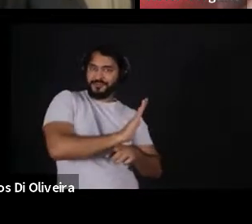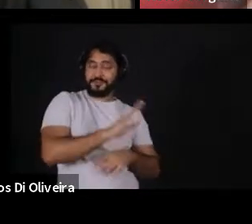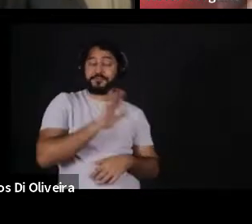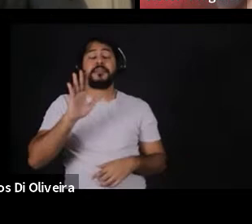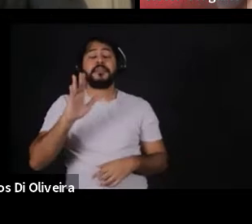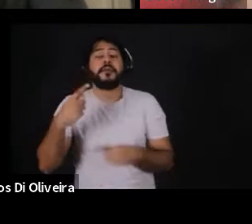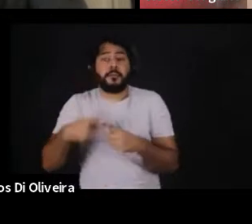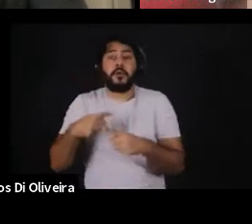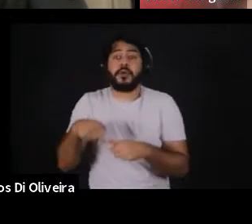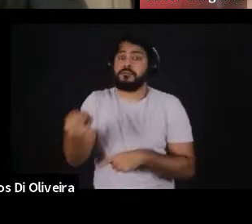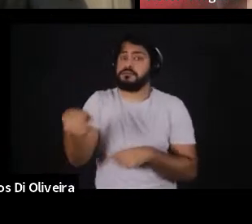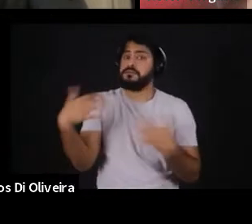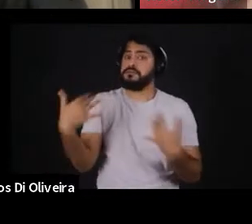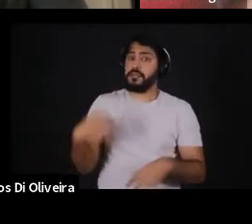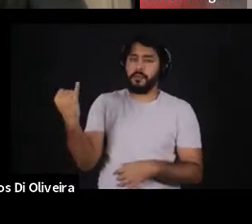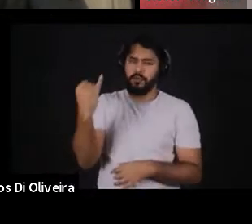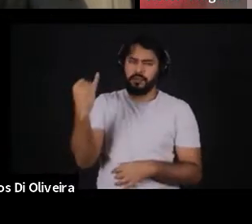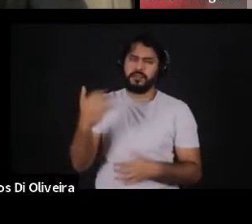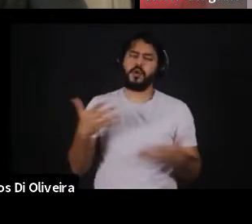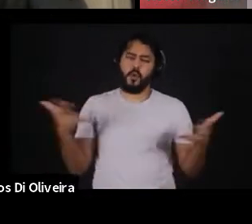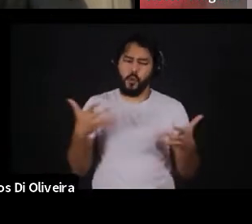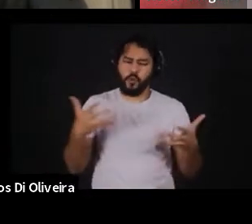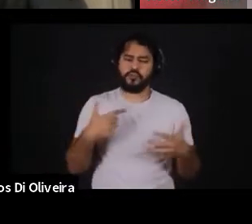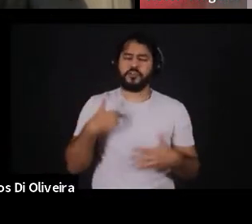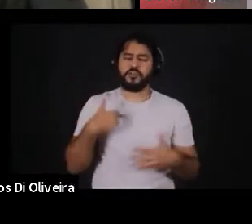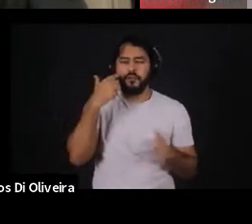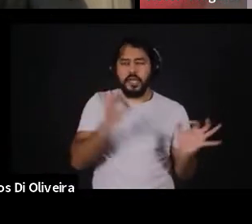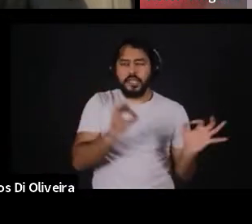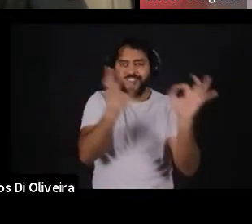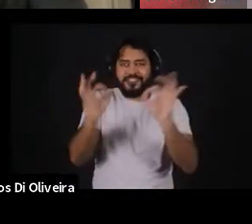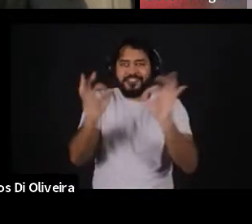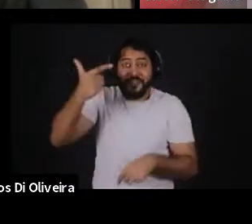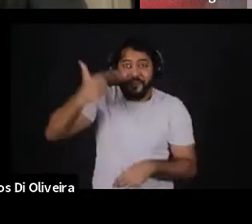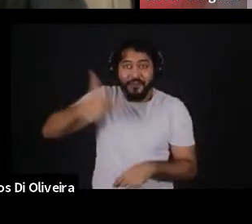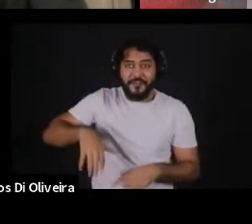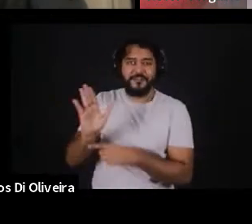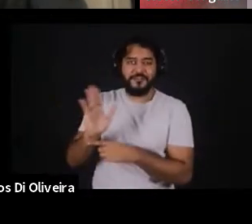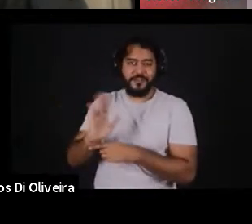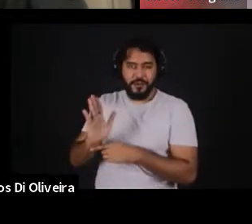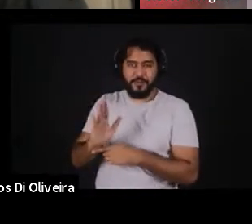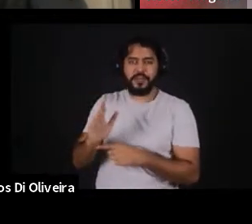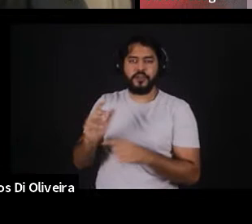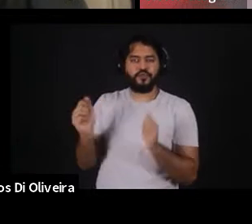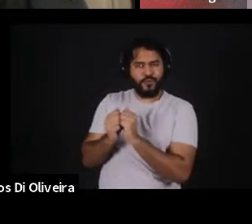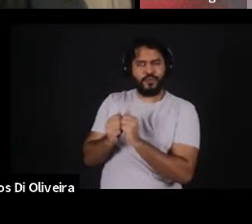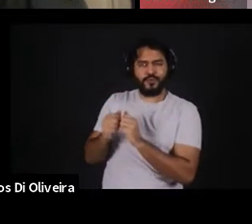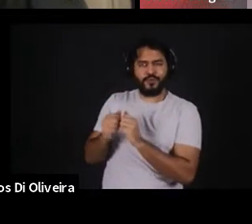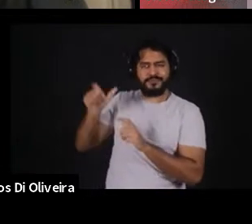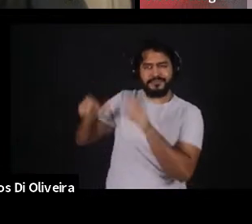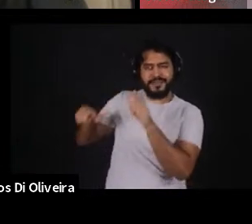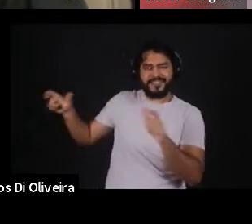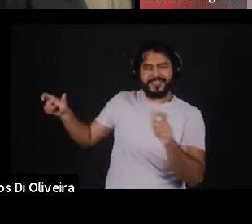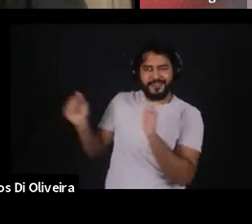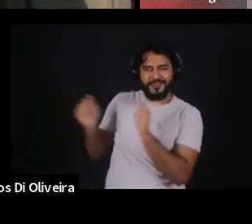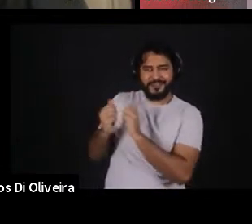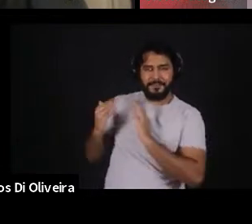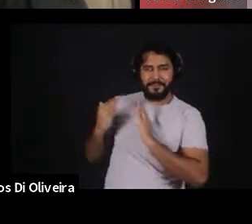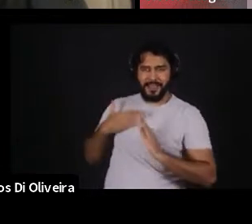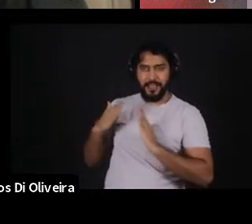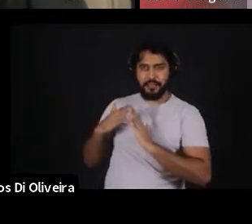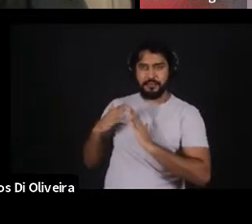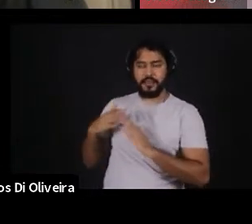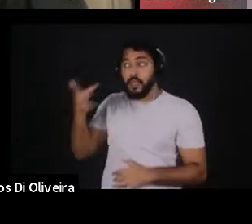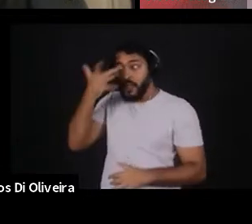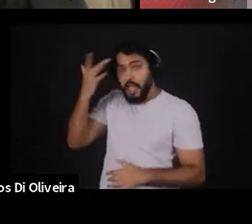muito importante. Assim, hoje eu estava revendo o filme depois de tempos aqui com outras pessoas em casa, e aí falaram assim: